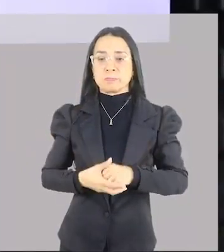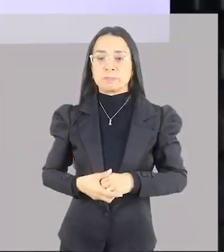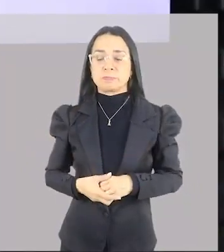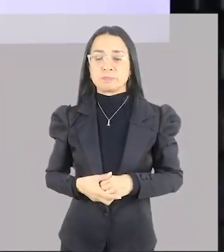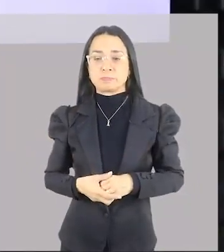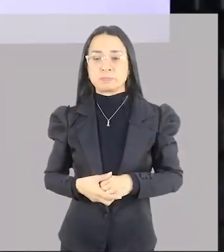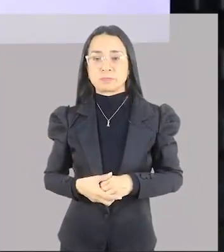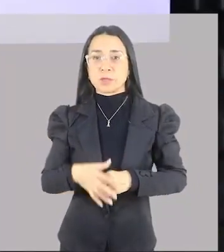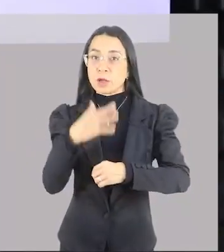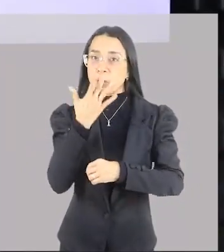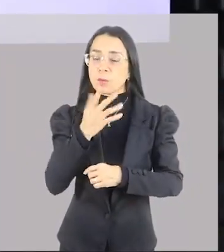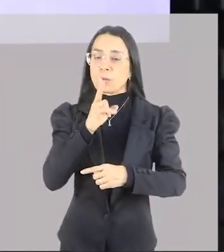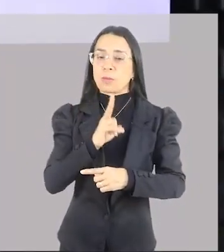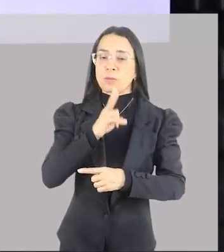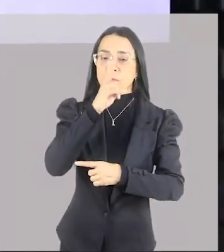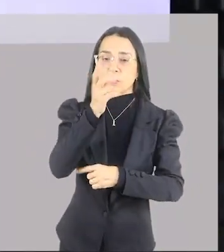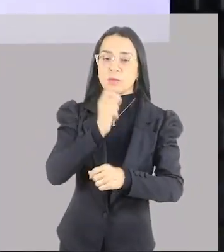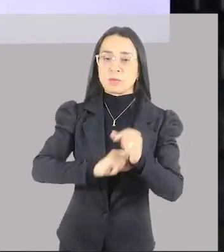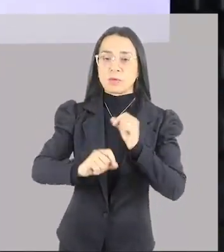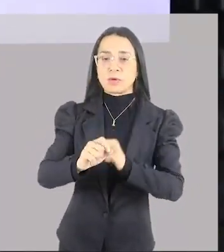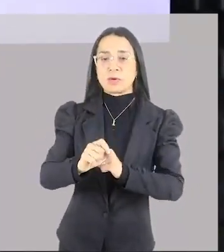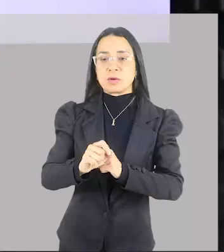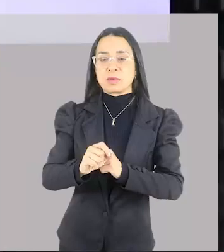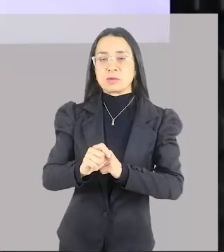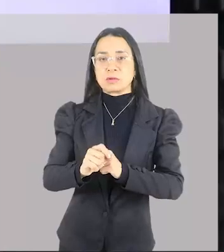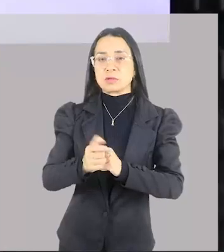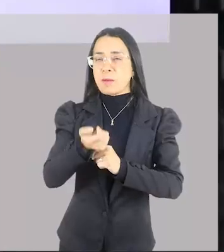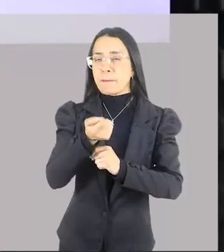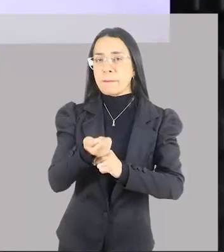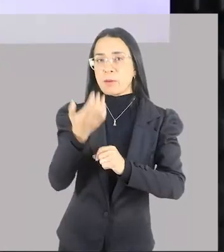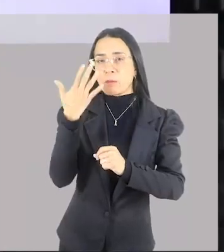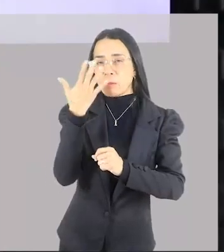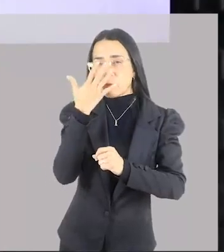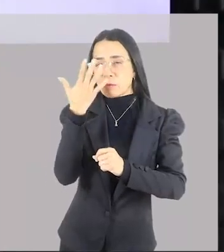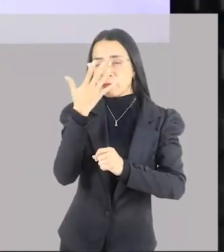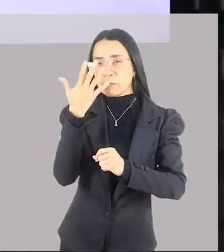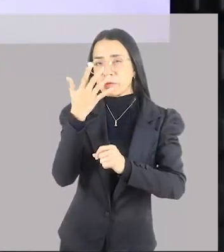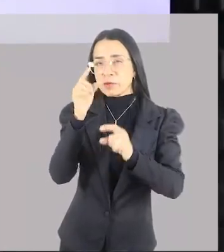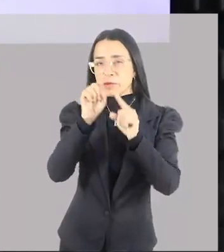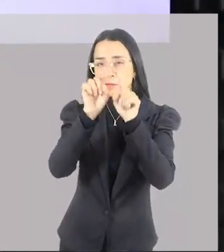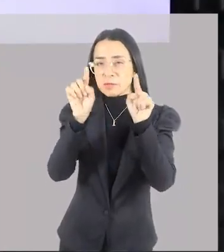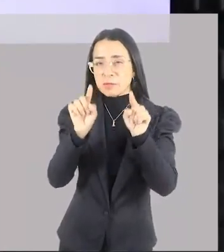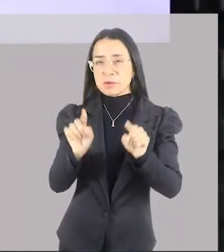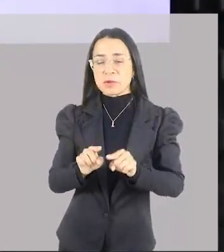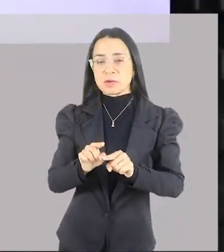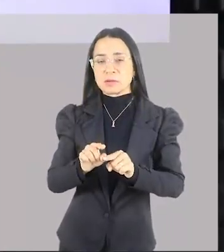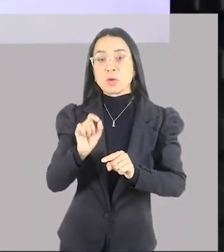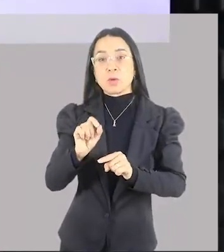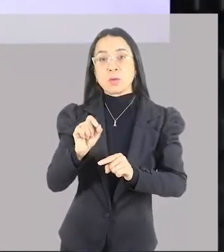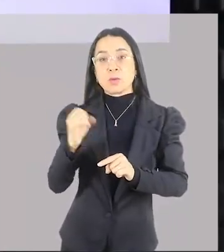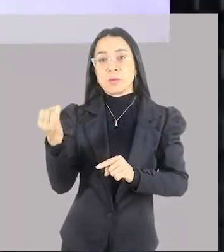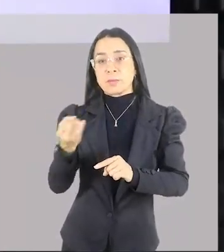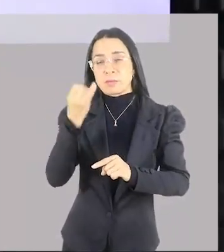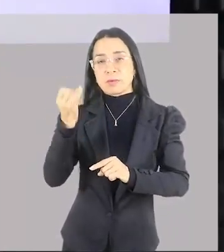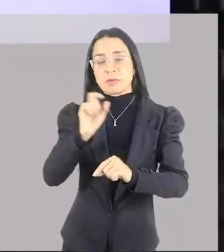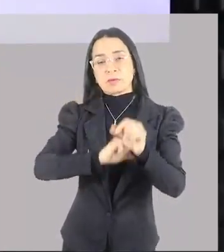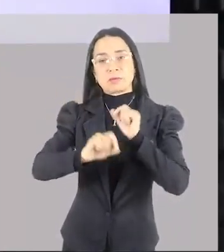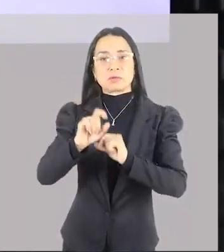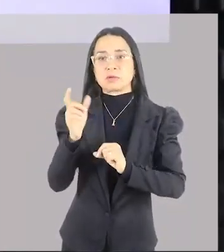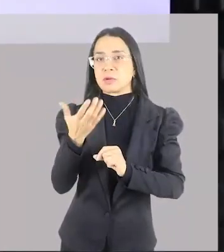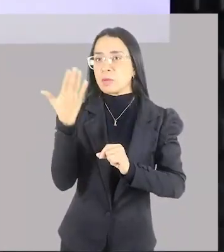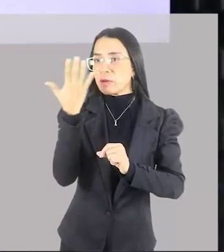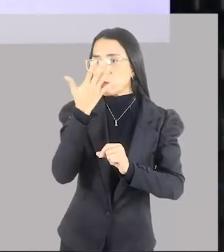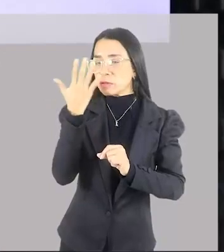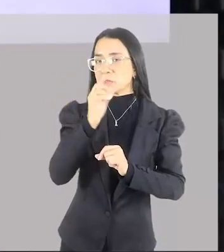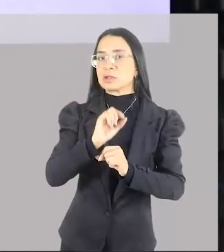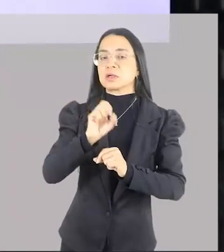cores intensas, pouca nitidez nos traços, certo? O que importa ali não é a nitidez da imagem, mas